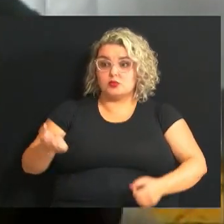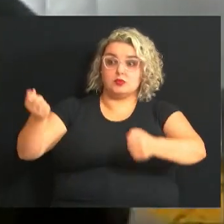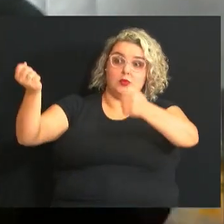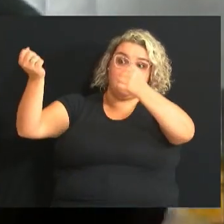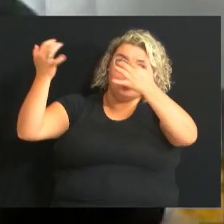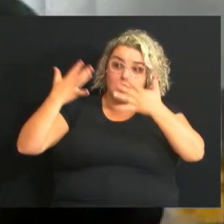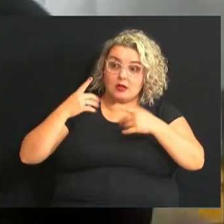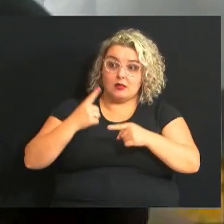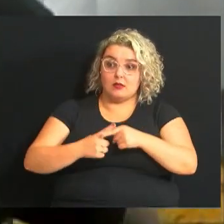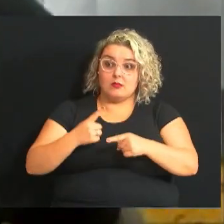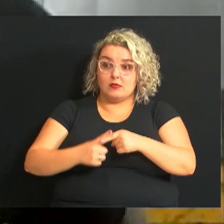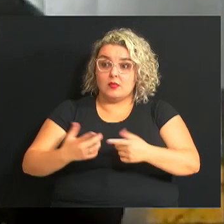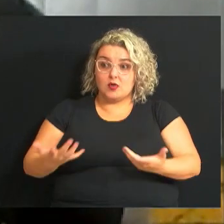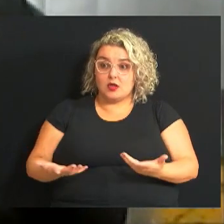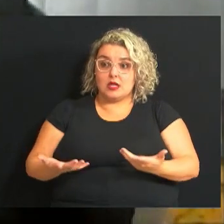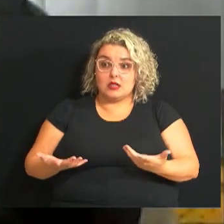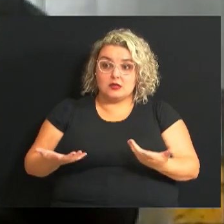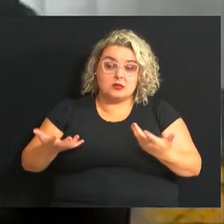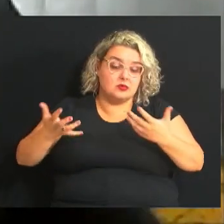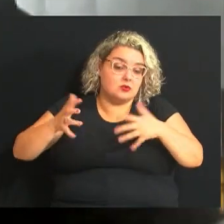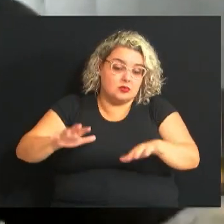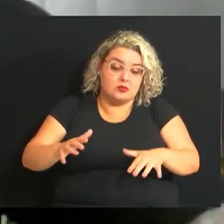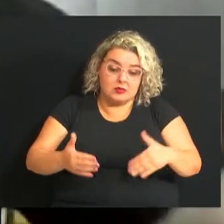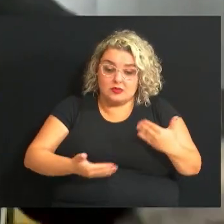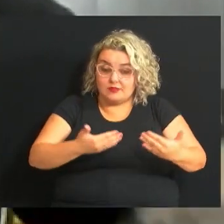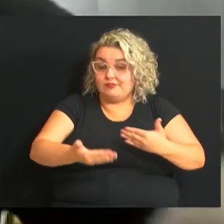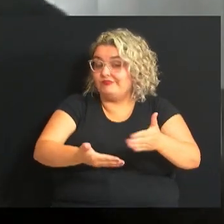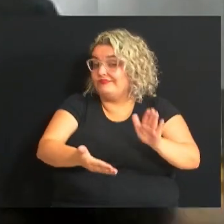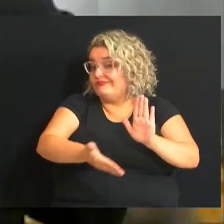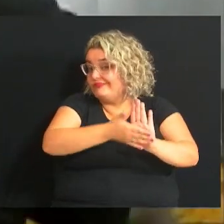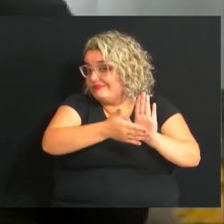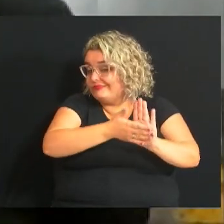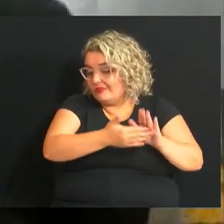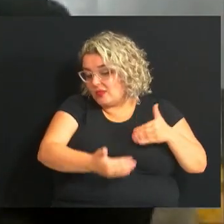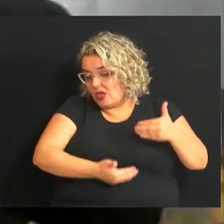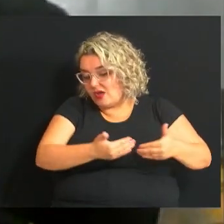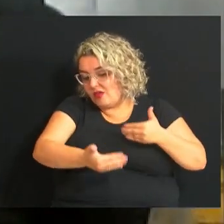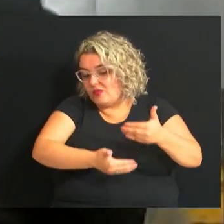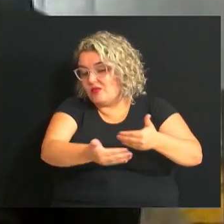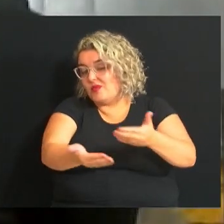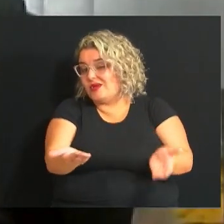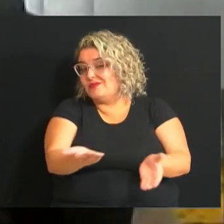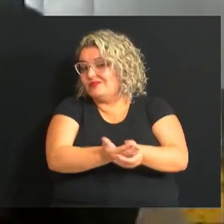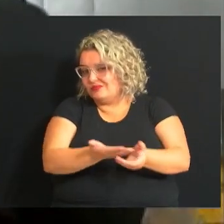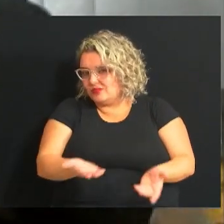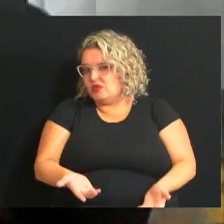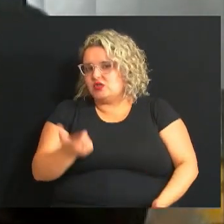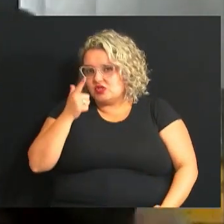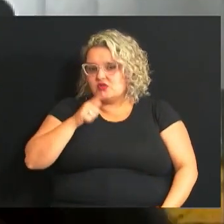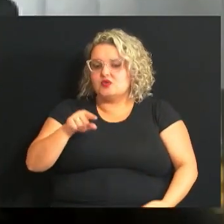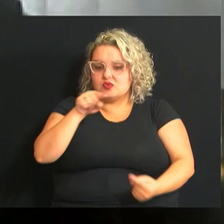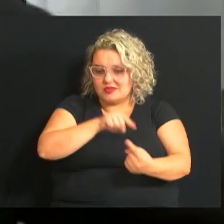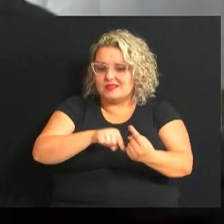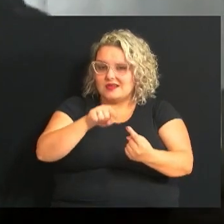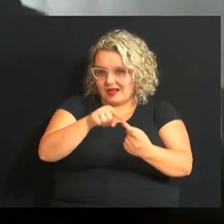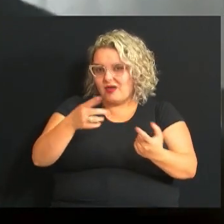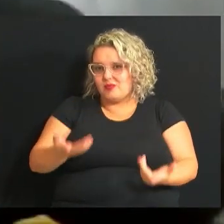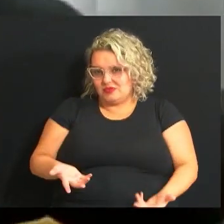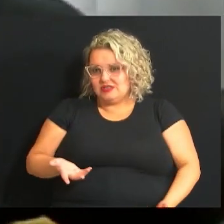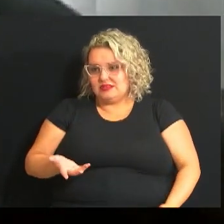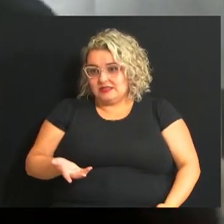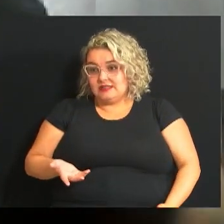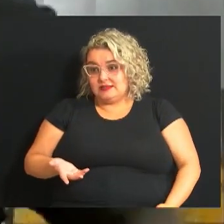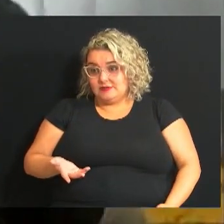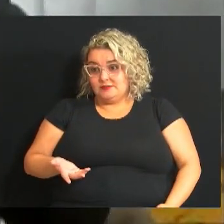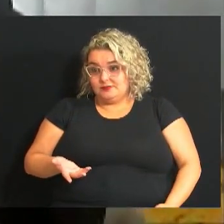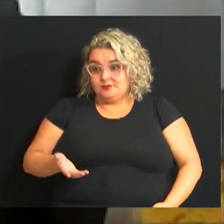gente não quer passar pelo propósito, pelo processo, né, de atingir esse propósito. Então, muitas